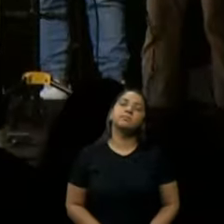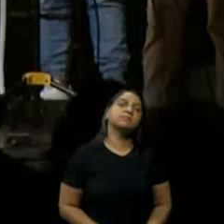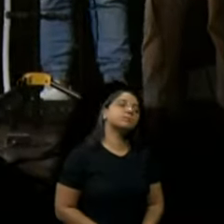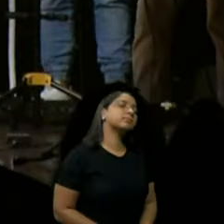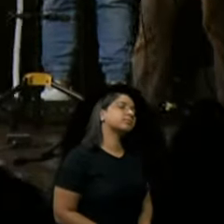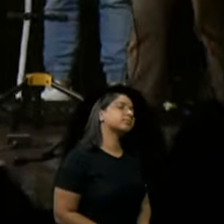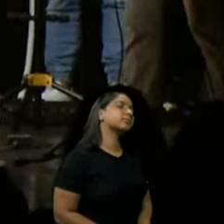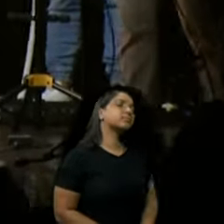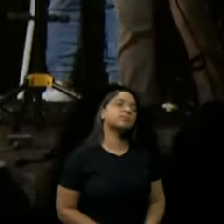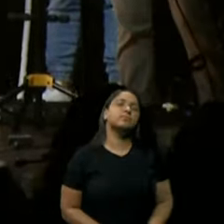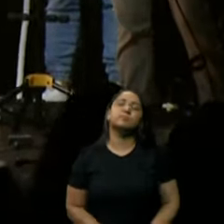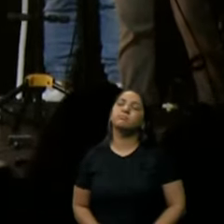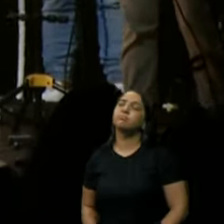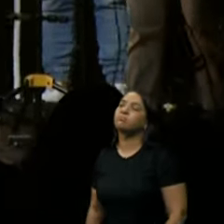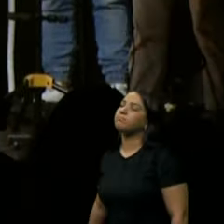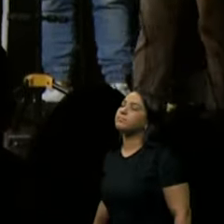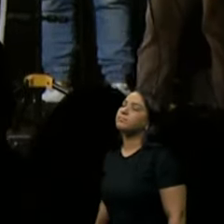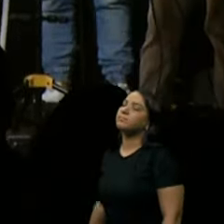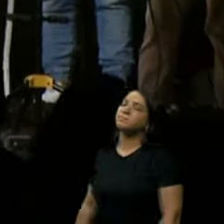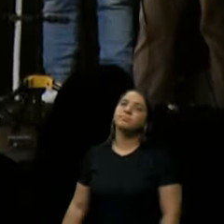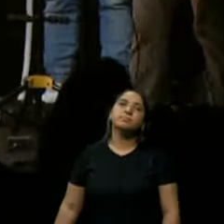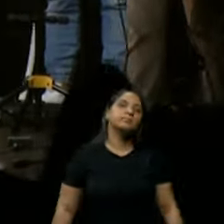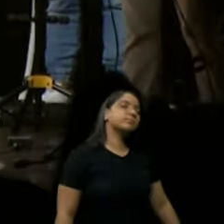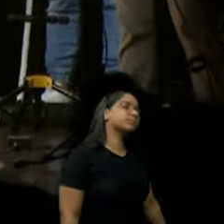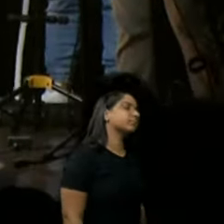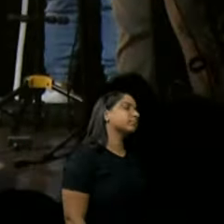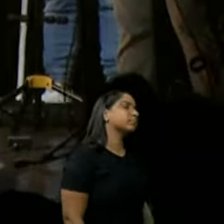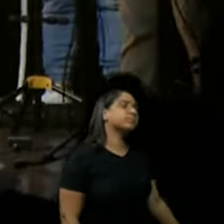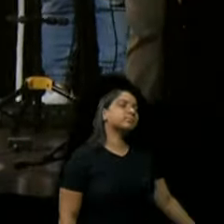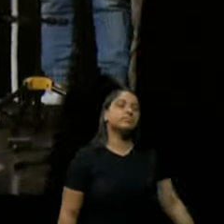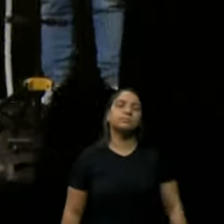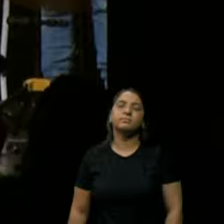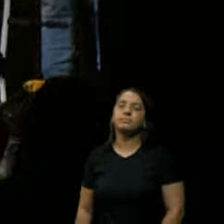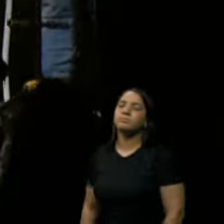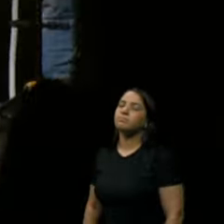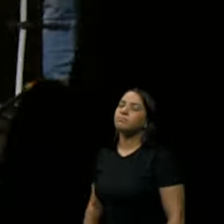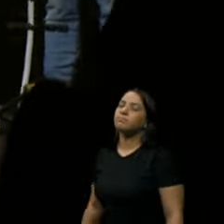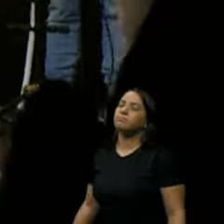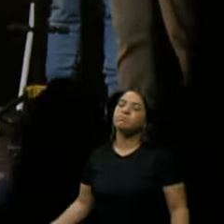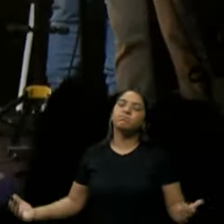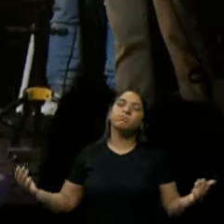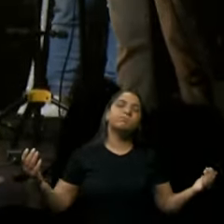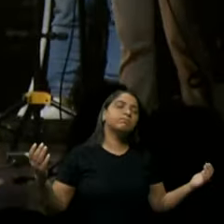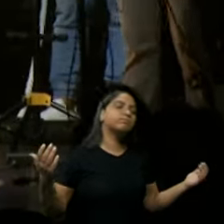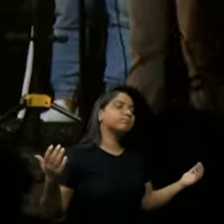E aí e não